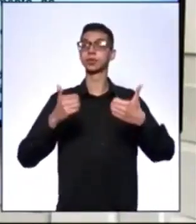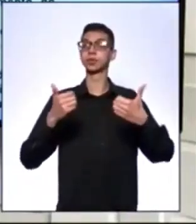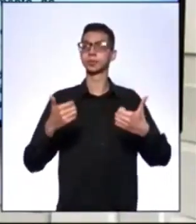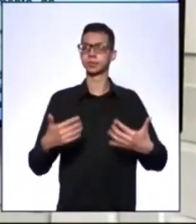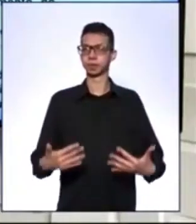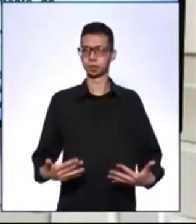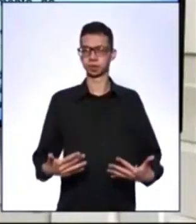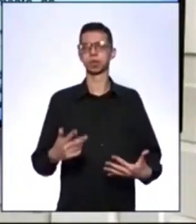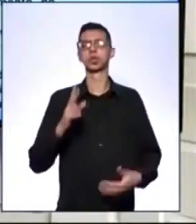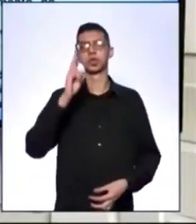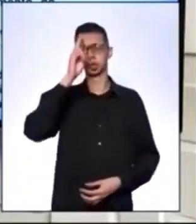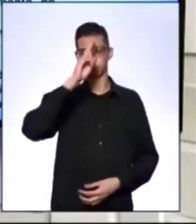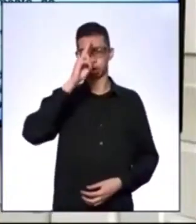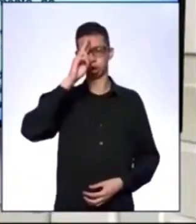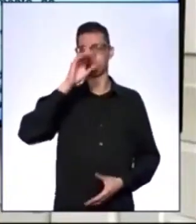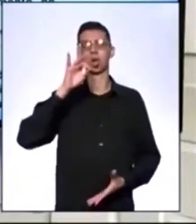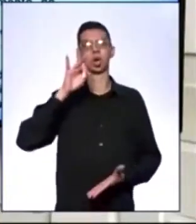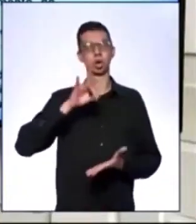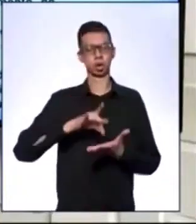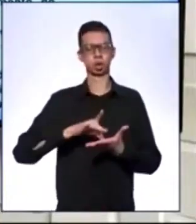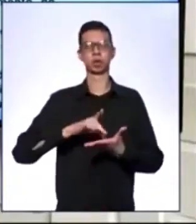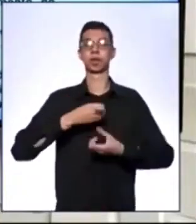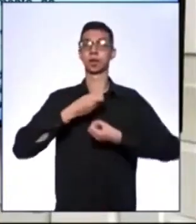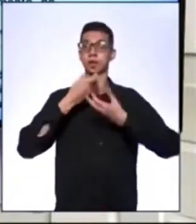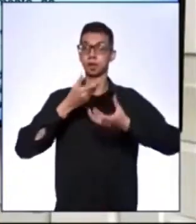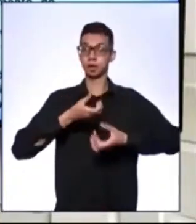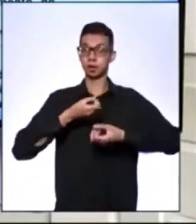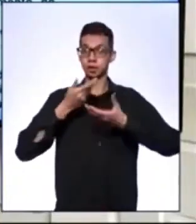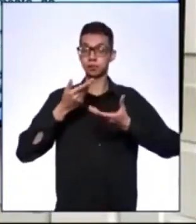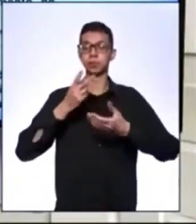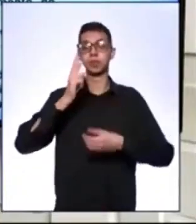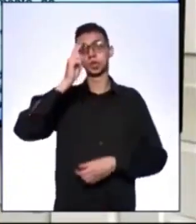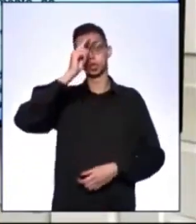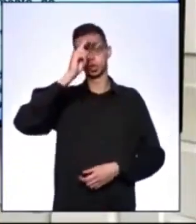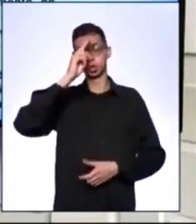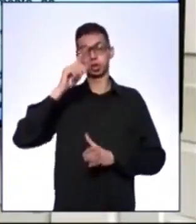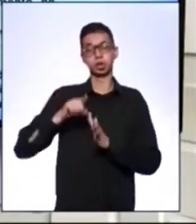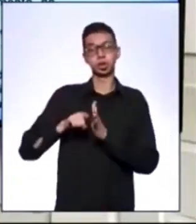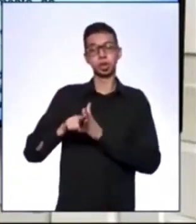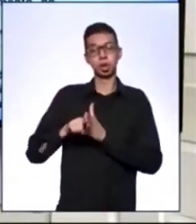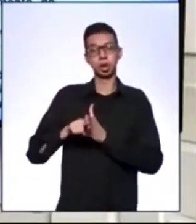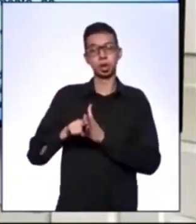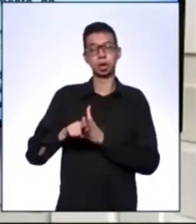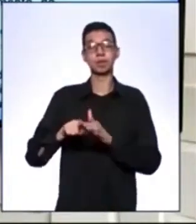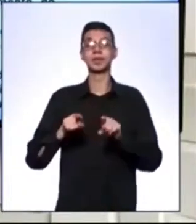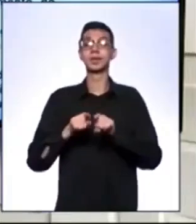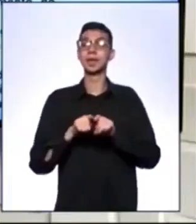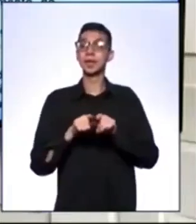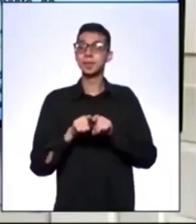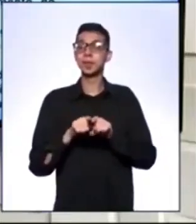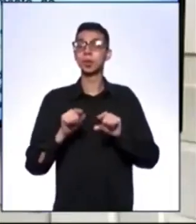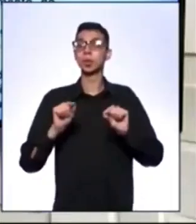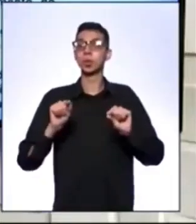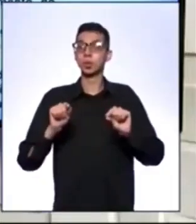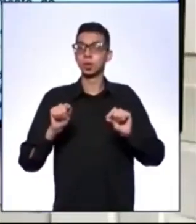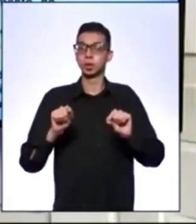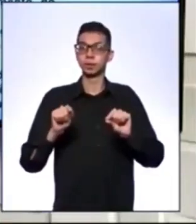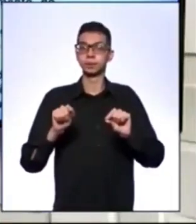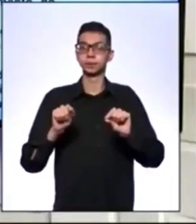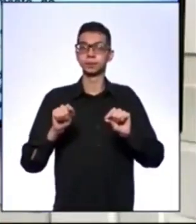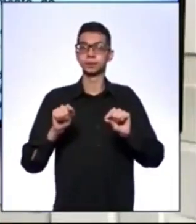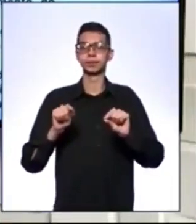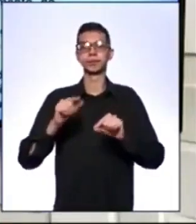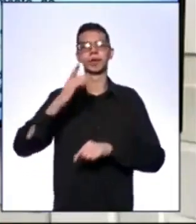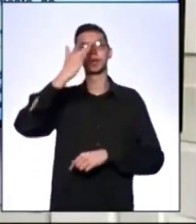conta das fontes documentais, por conta das fontes históricas, por conta desses documentos tão utilizados